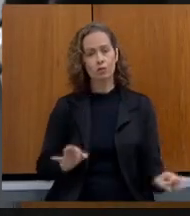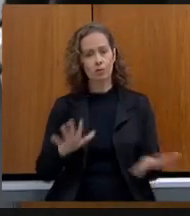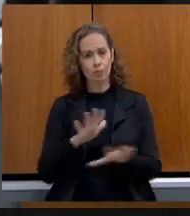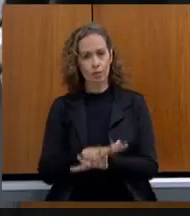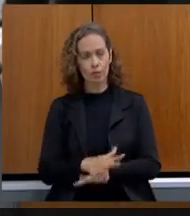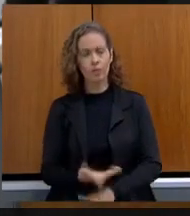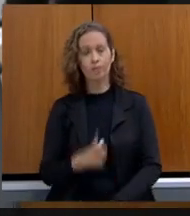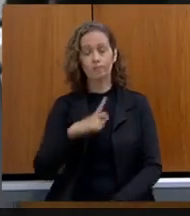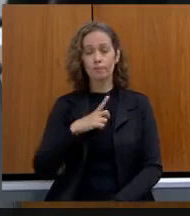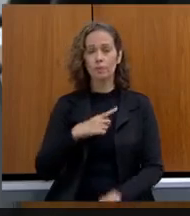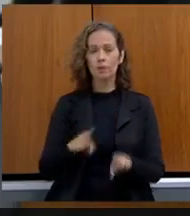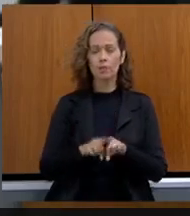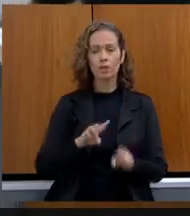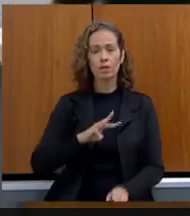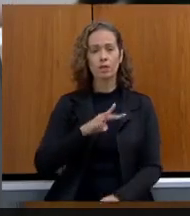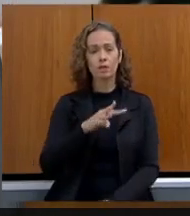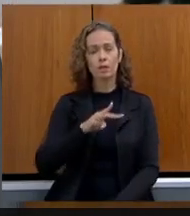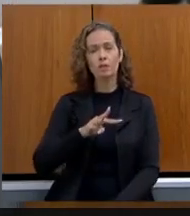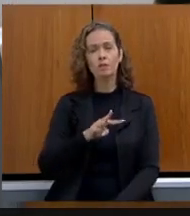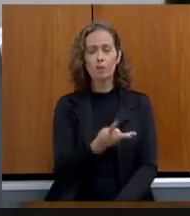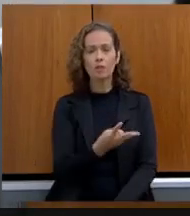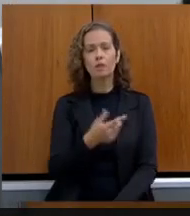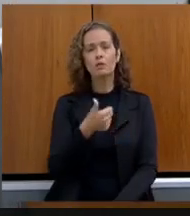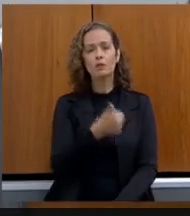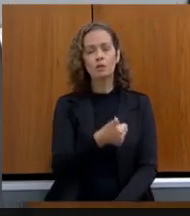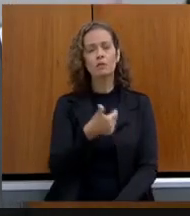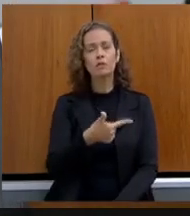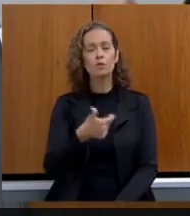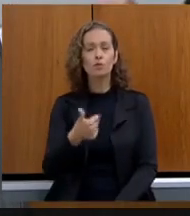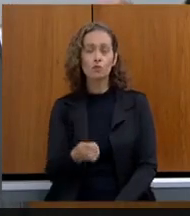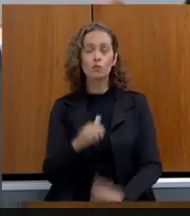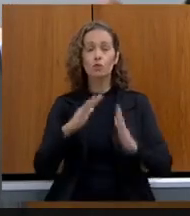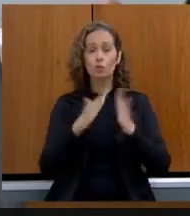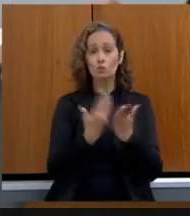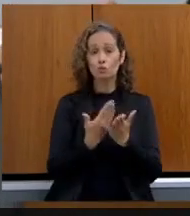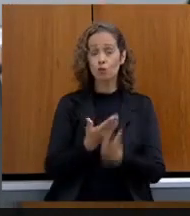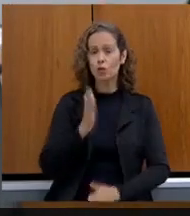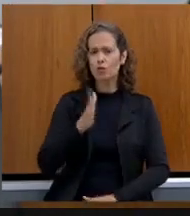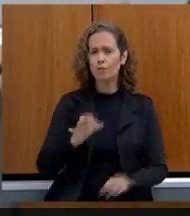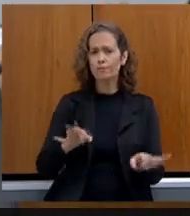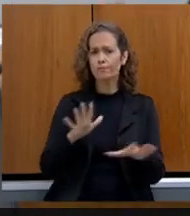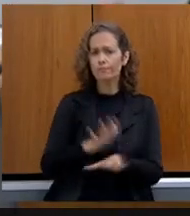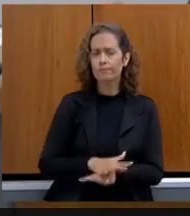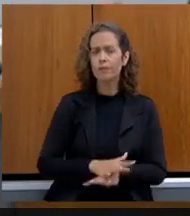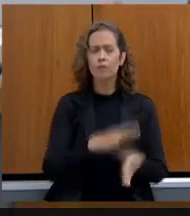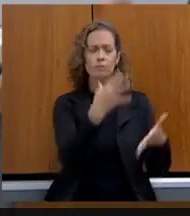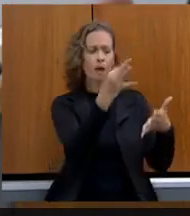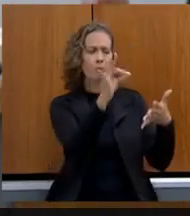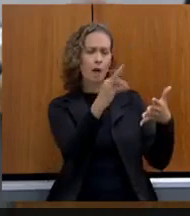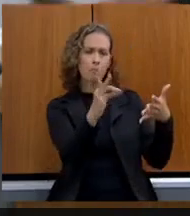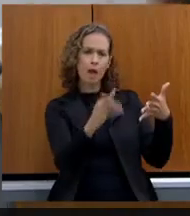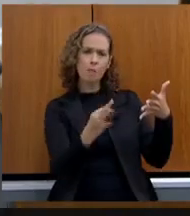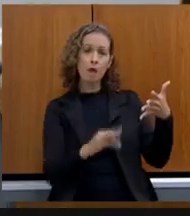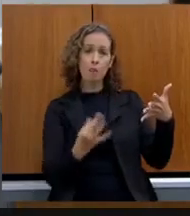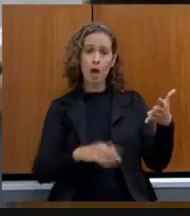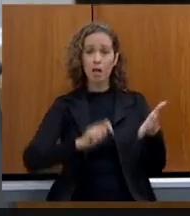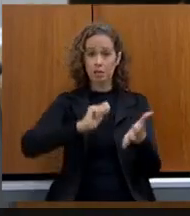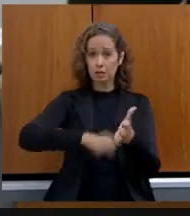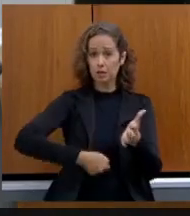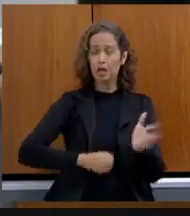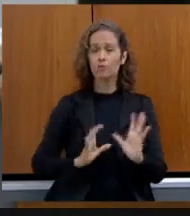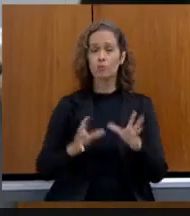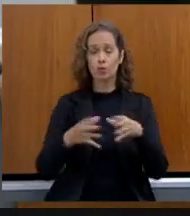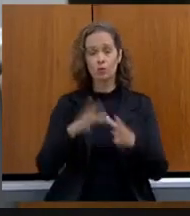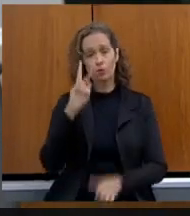né temos aí 3121 escola já em condições esse check list foi assinado por cada um desses diretores obviamente com